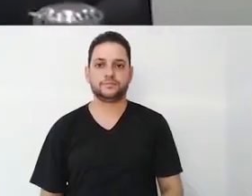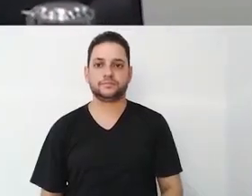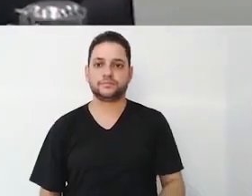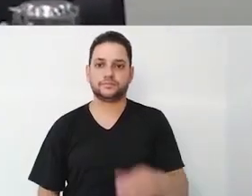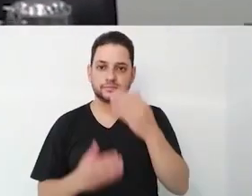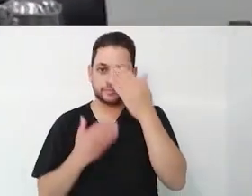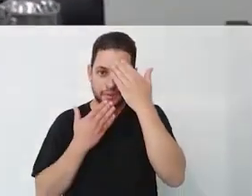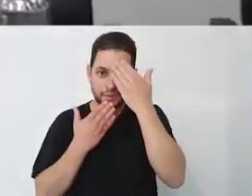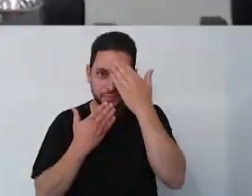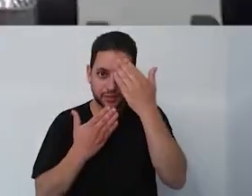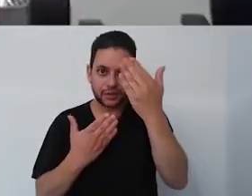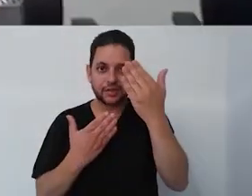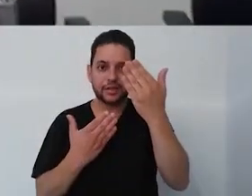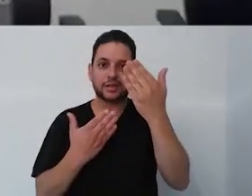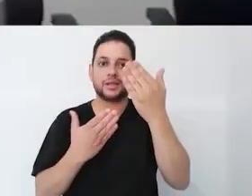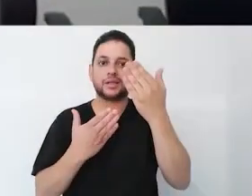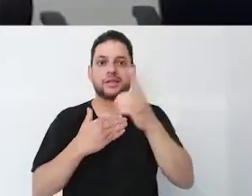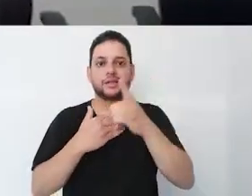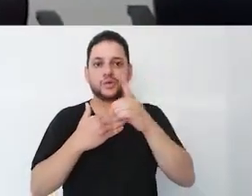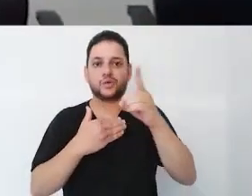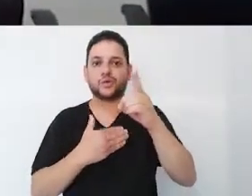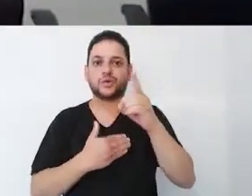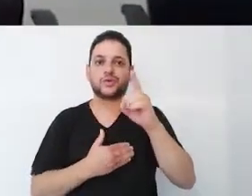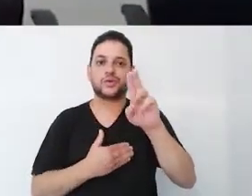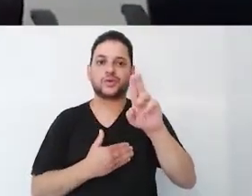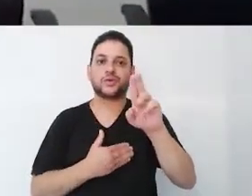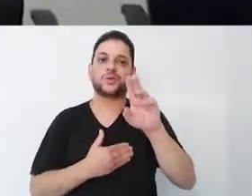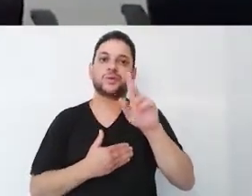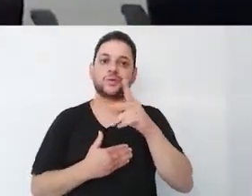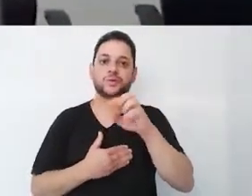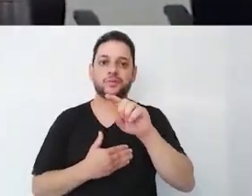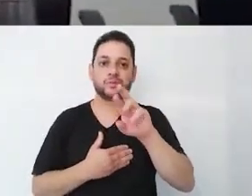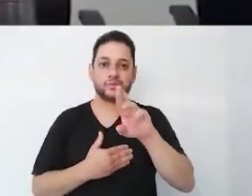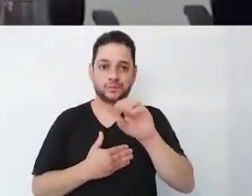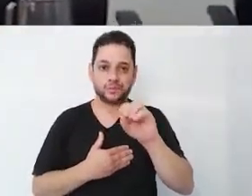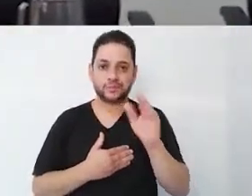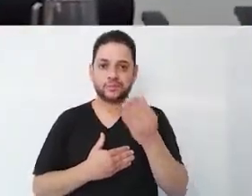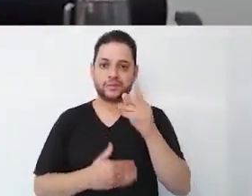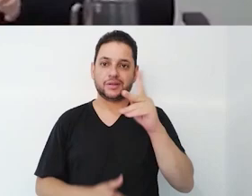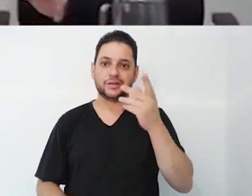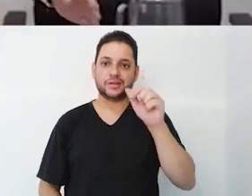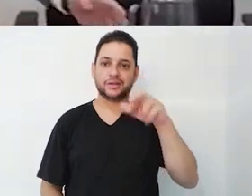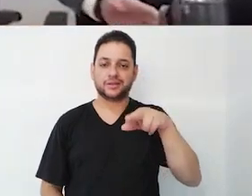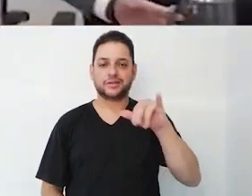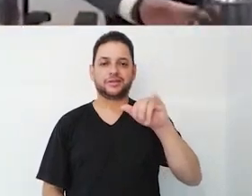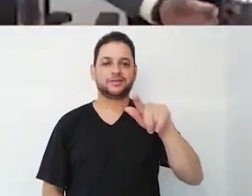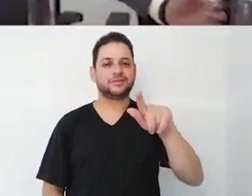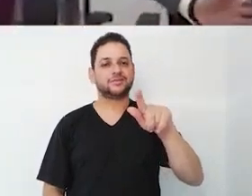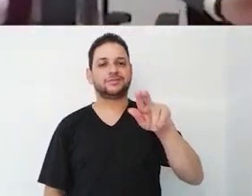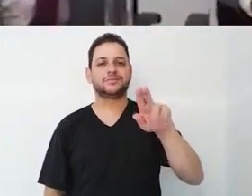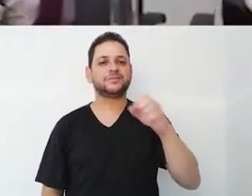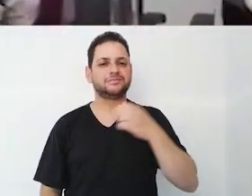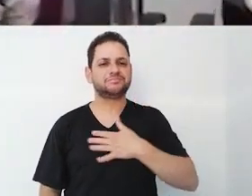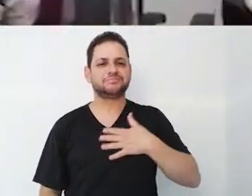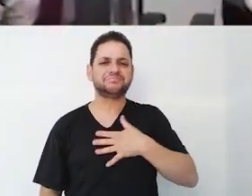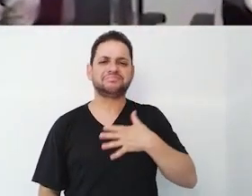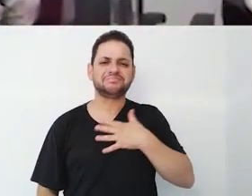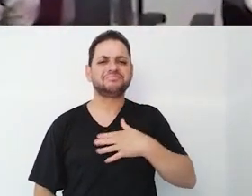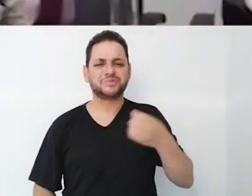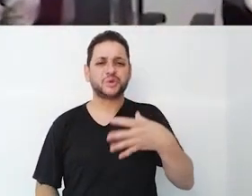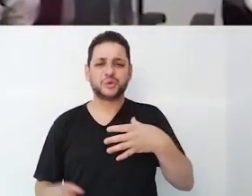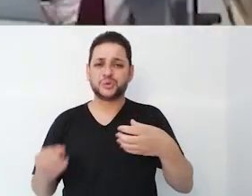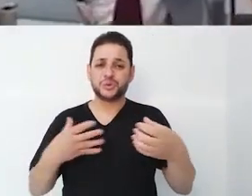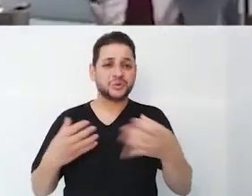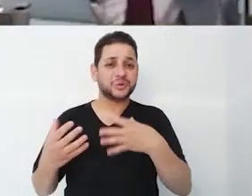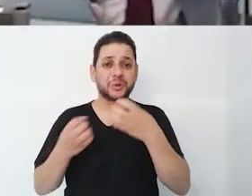Obrigada, doutor Pedro Henrique. É uma satisfação ouvir as novidades, né? É sempre muito bom